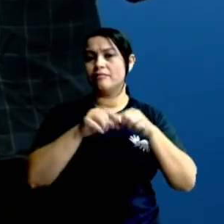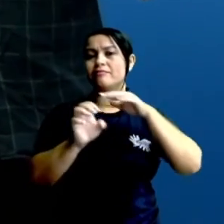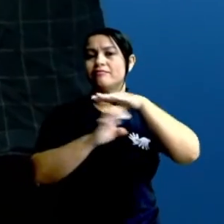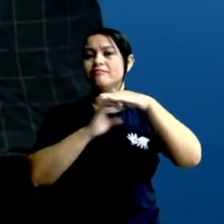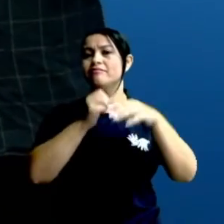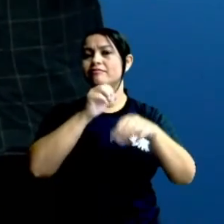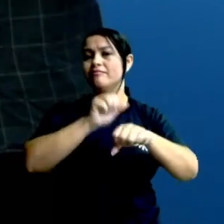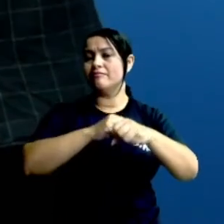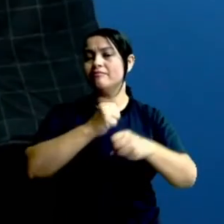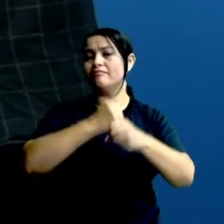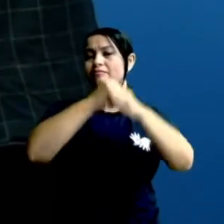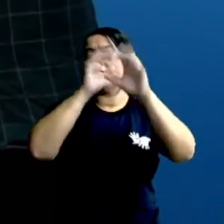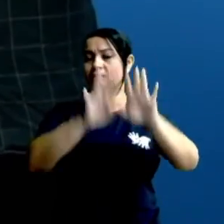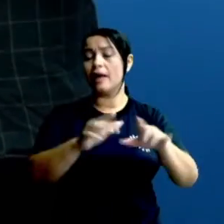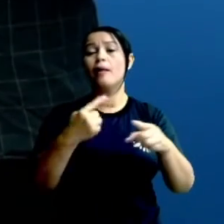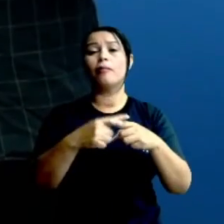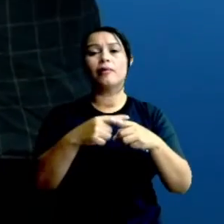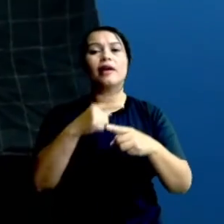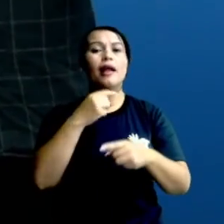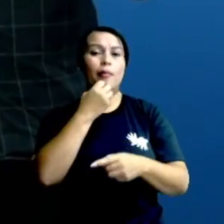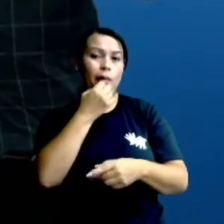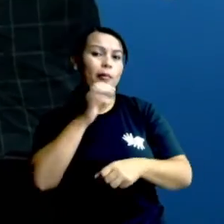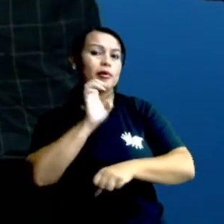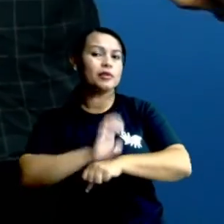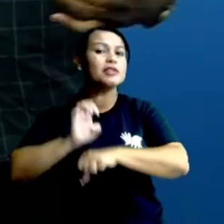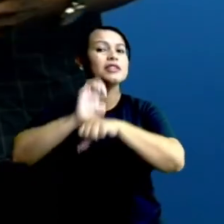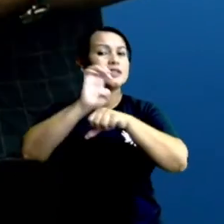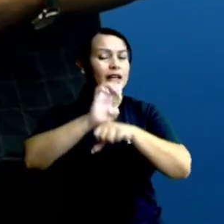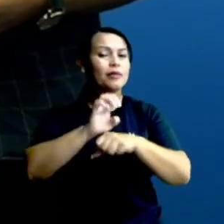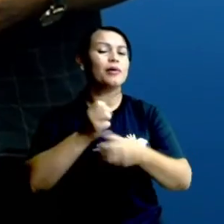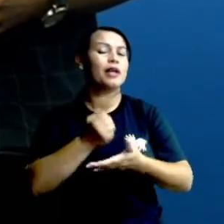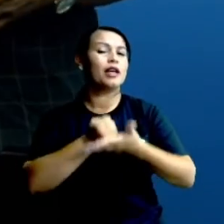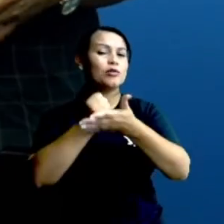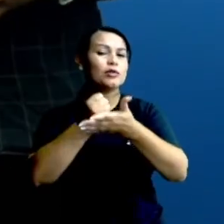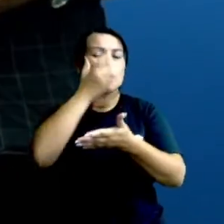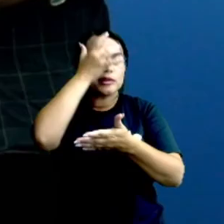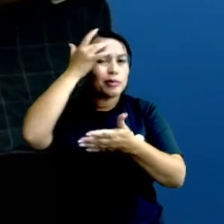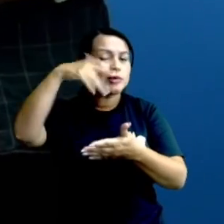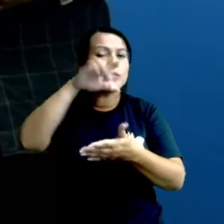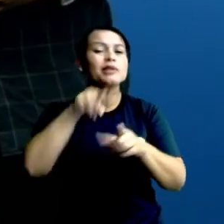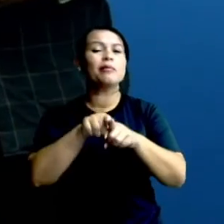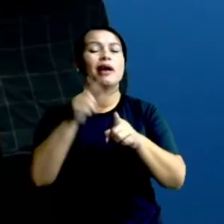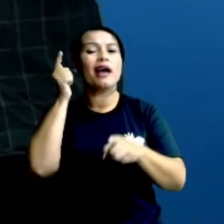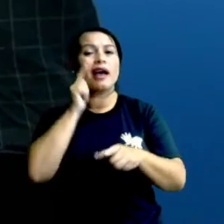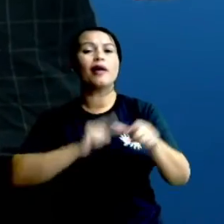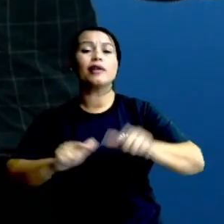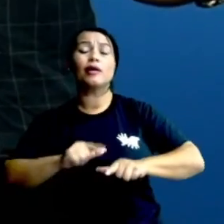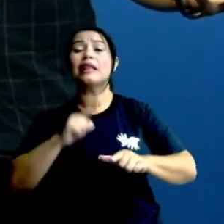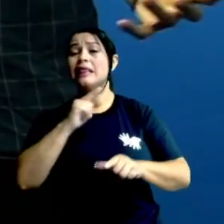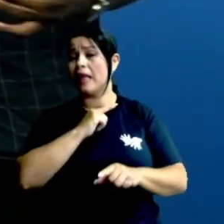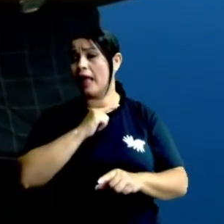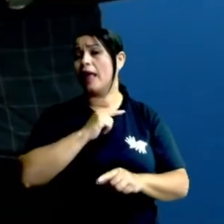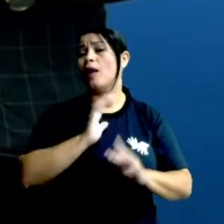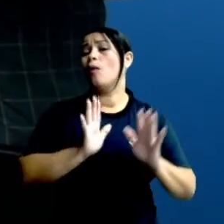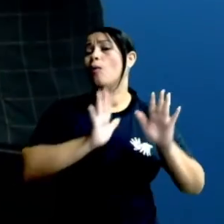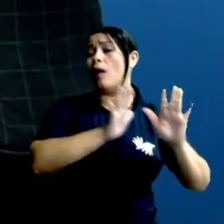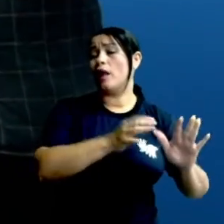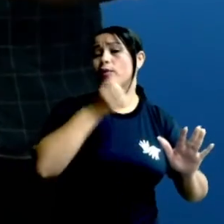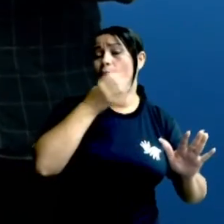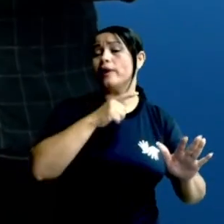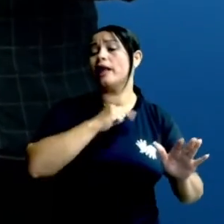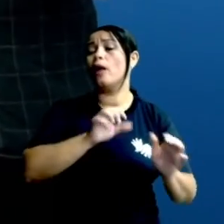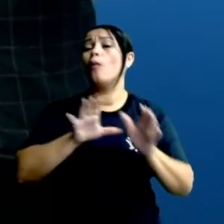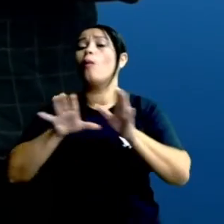há um benefício também para o Estado, porque você vai ter geração de emprego e renda, e isso, com certeza, é positivo. Tem um lado positivo e um lado negativo, que